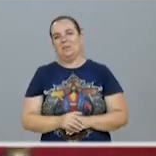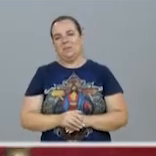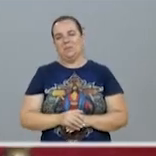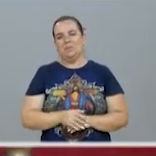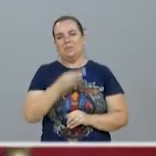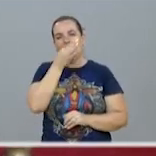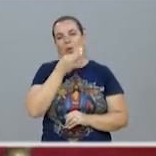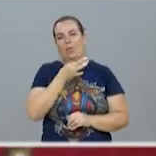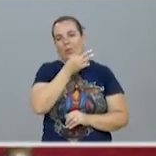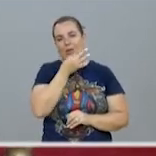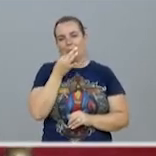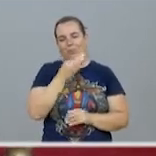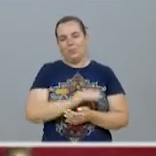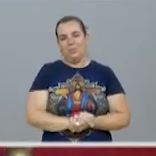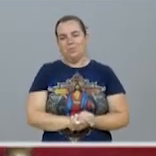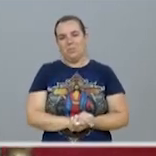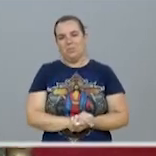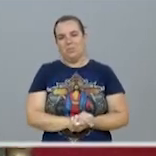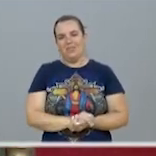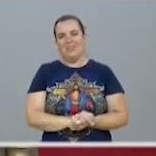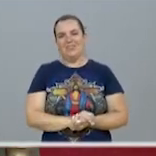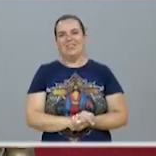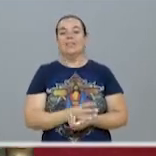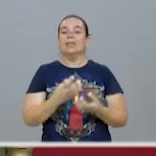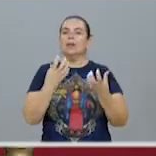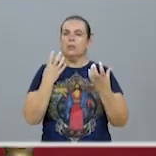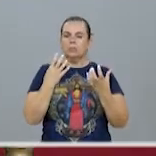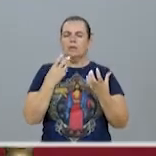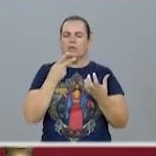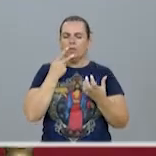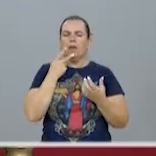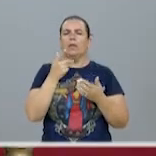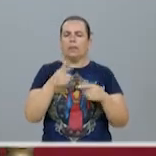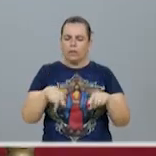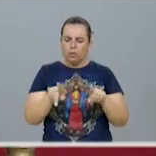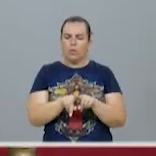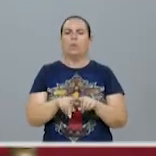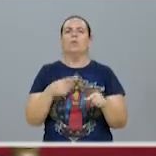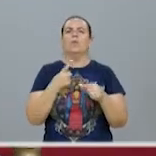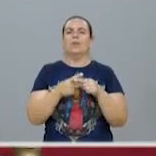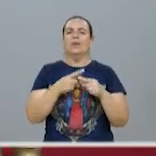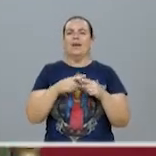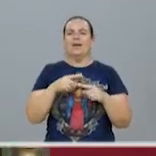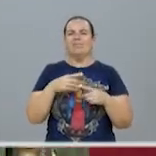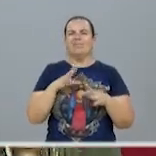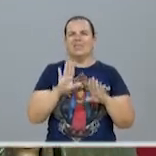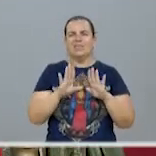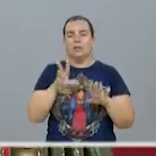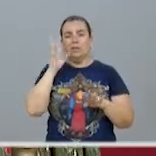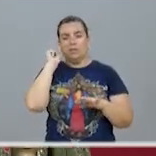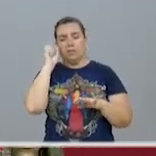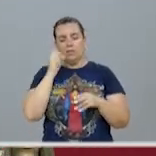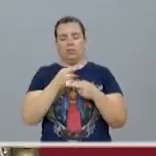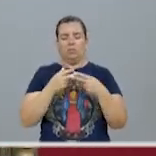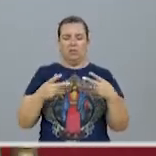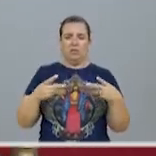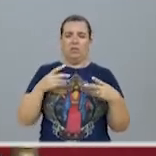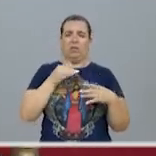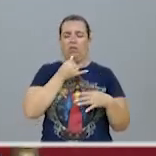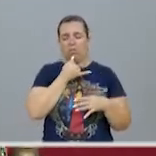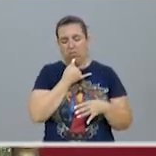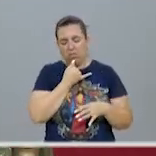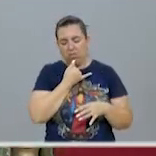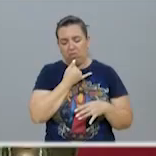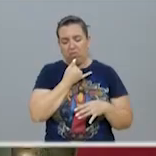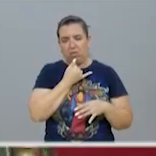comunhão. Eu quero enfatizar isso, porque eu tenho escutado algumas coisas que me deixam tristes.